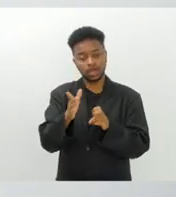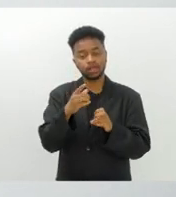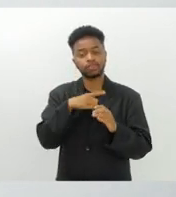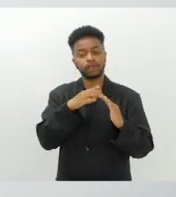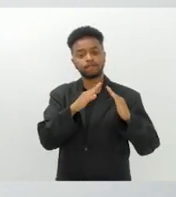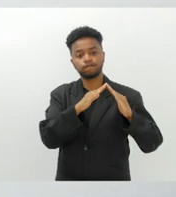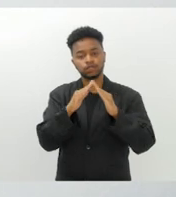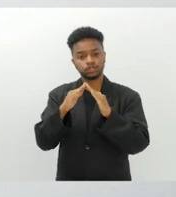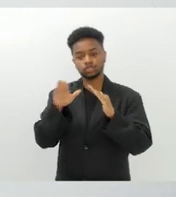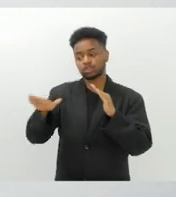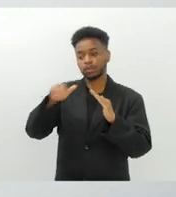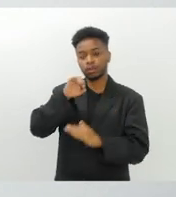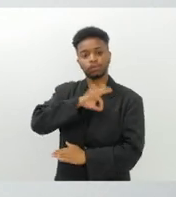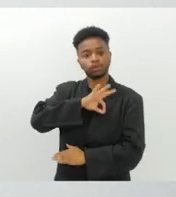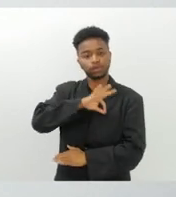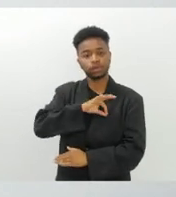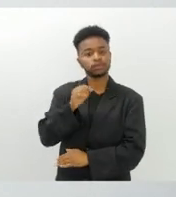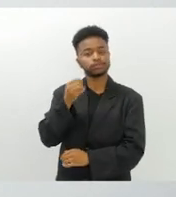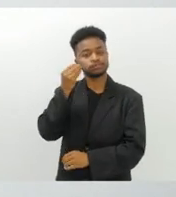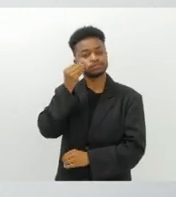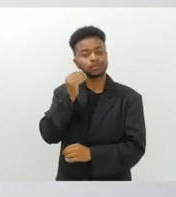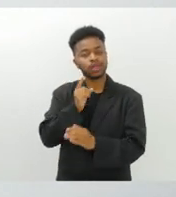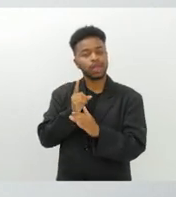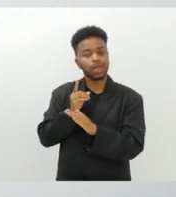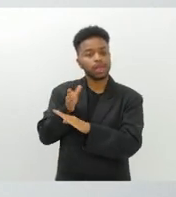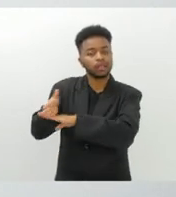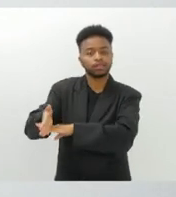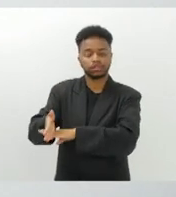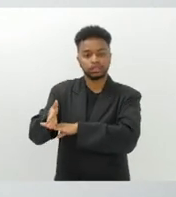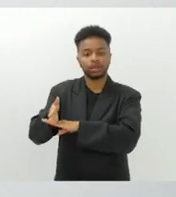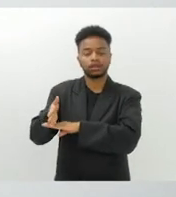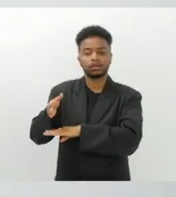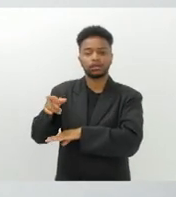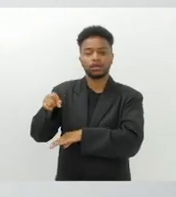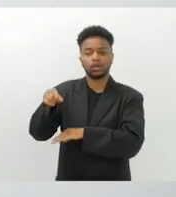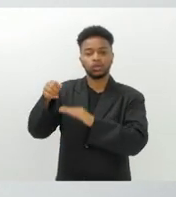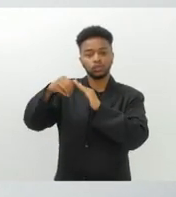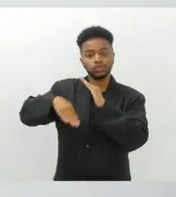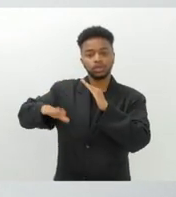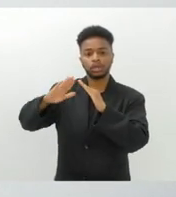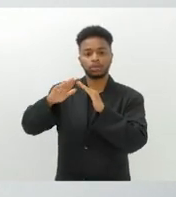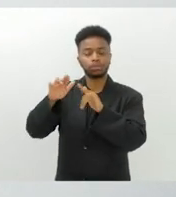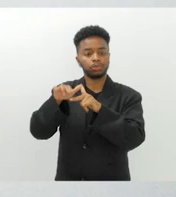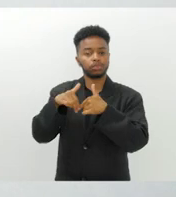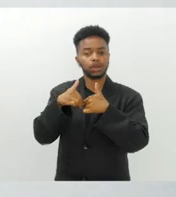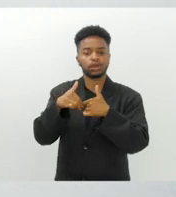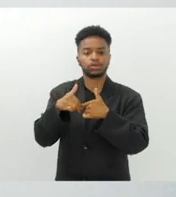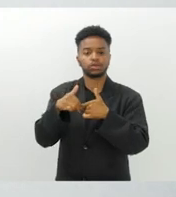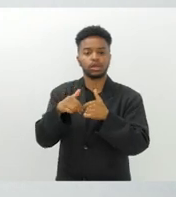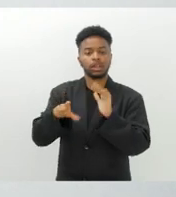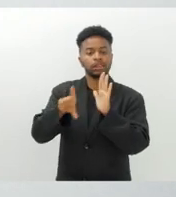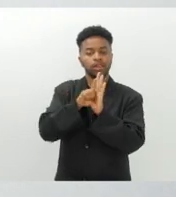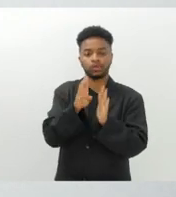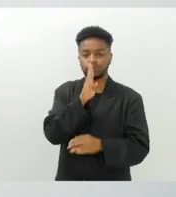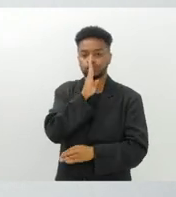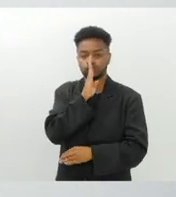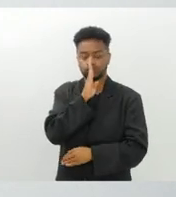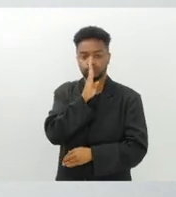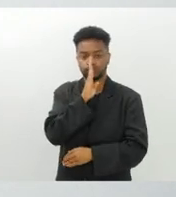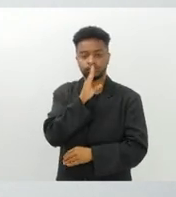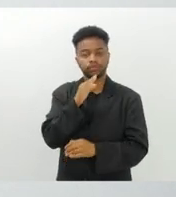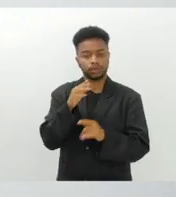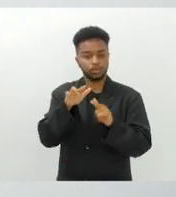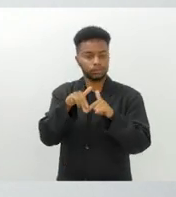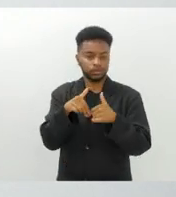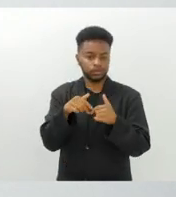o policial para intervir nos terreiros por causa da lei do silêncio, isso em Campos do Goytacazes. E isso foi se agravando ao